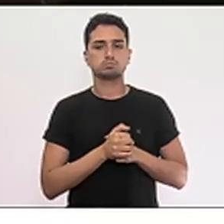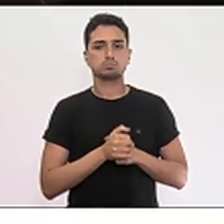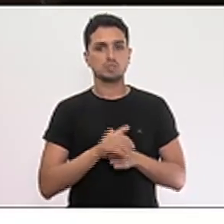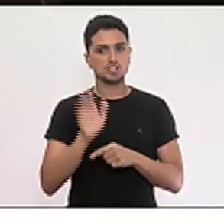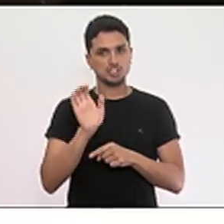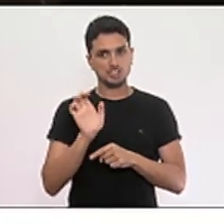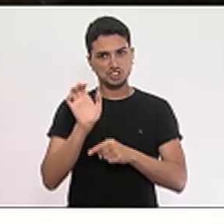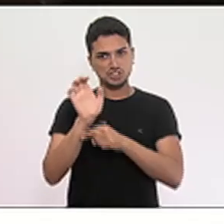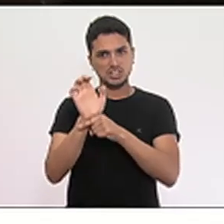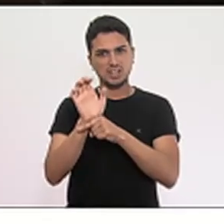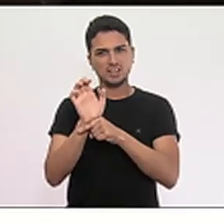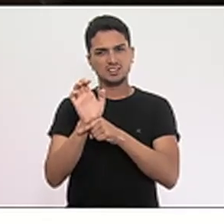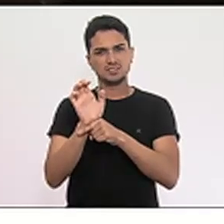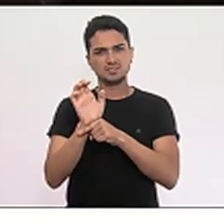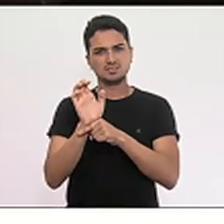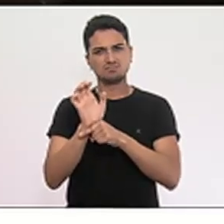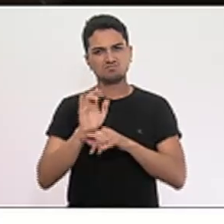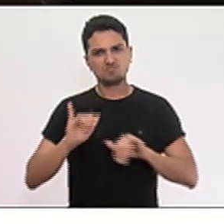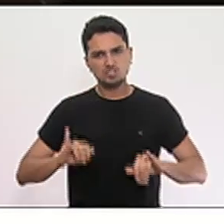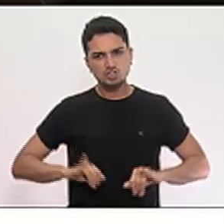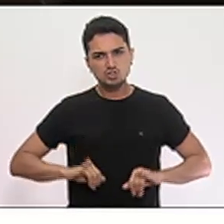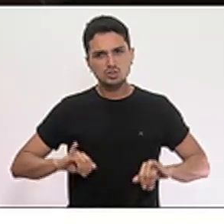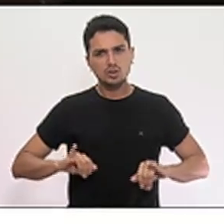Estado, mas a soberania nacional.